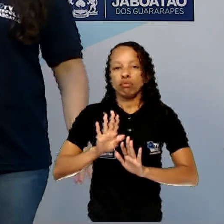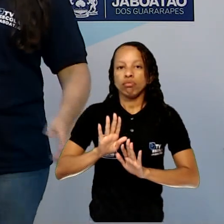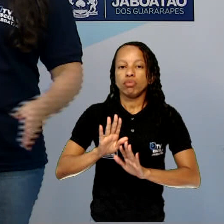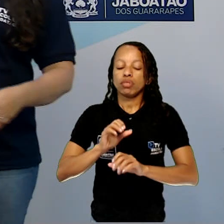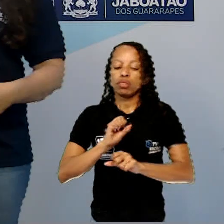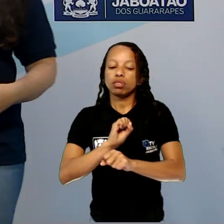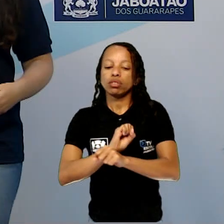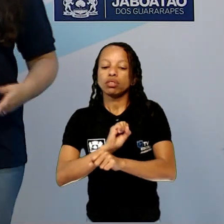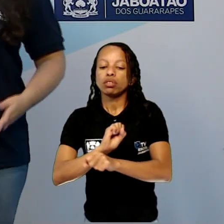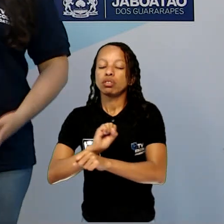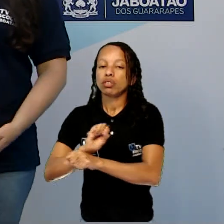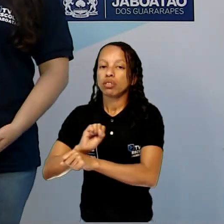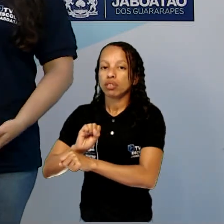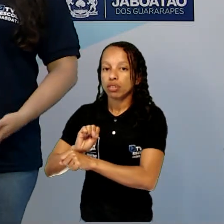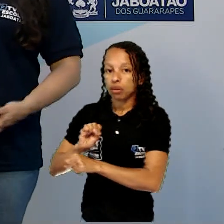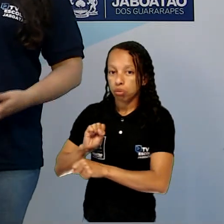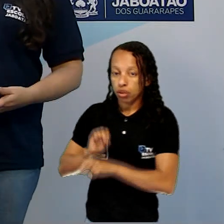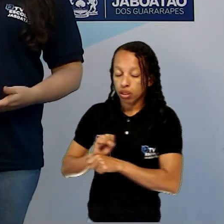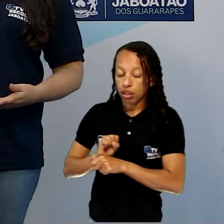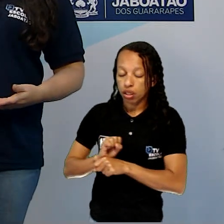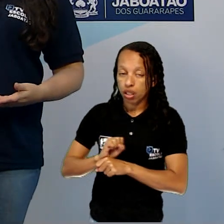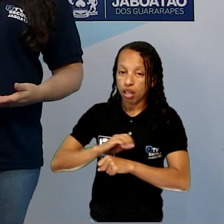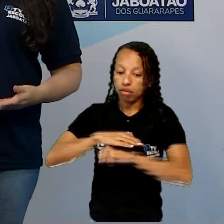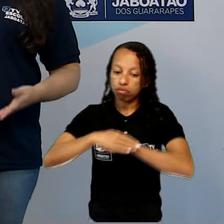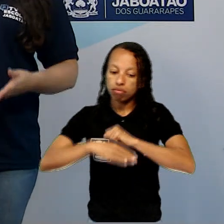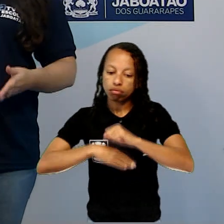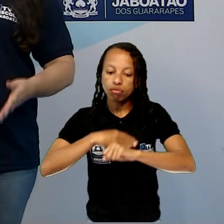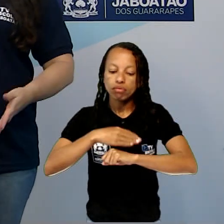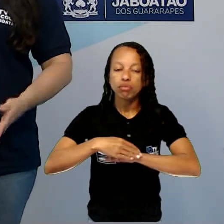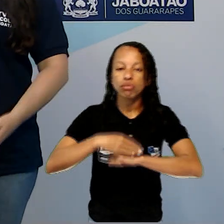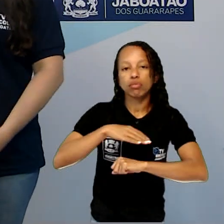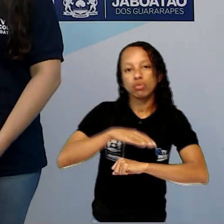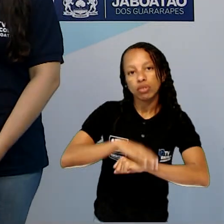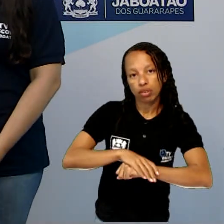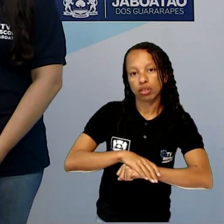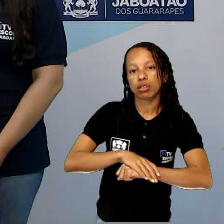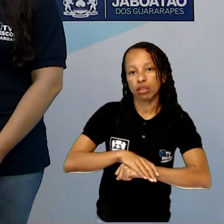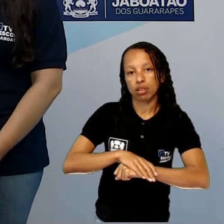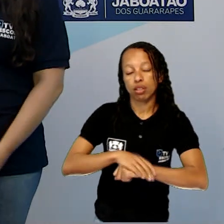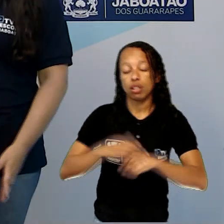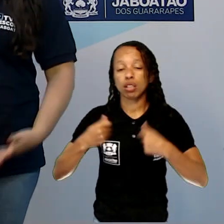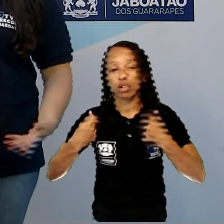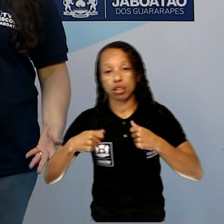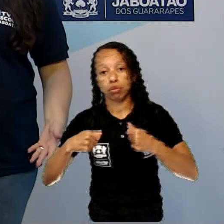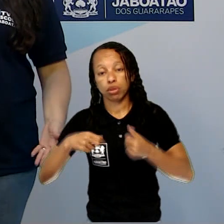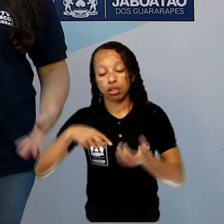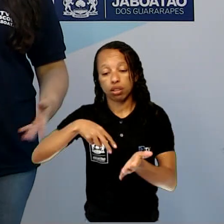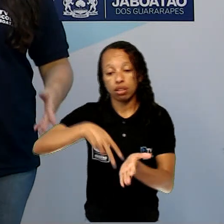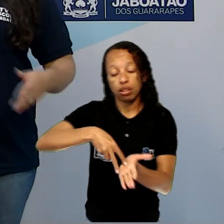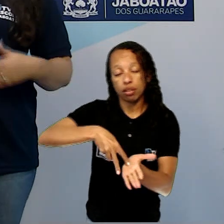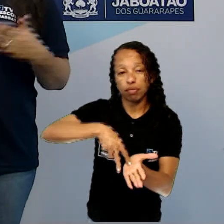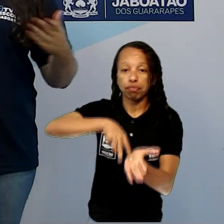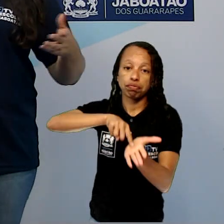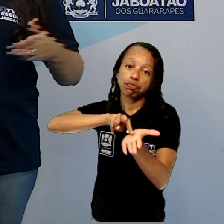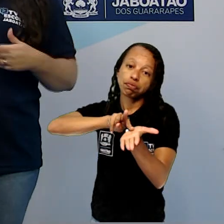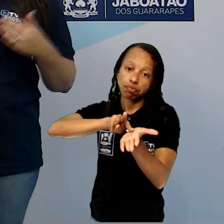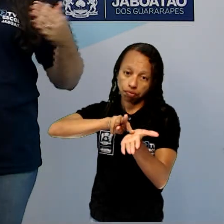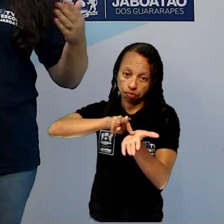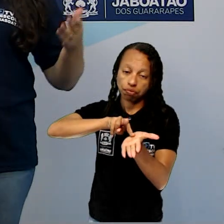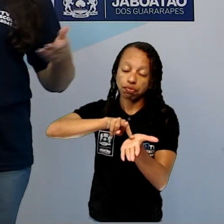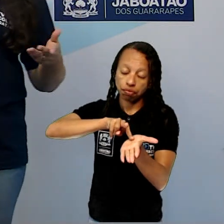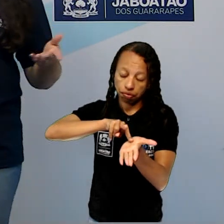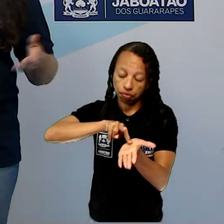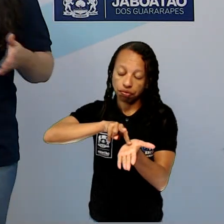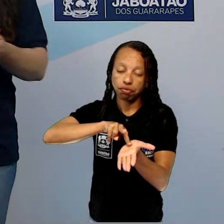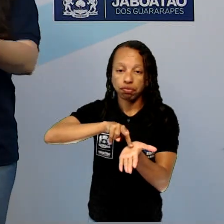imobilizar, se necessário também elevar a perna ou o membro que aconteceu a